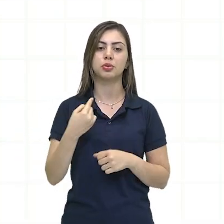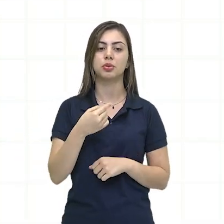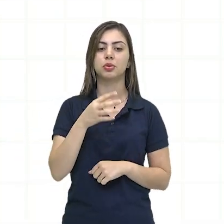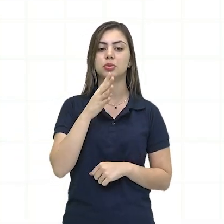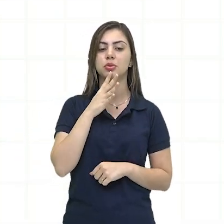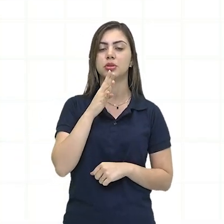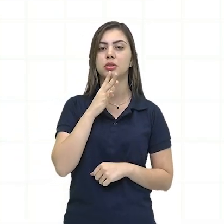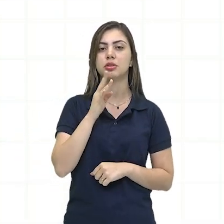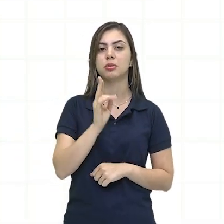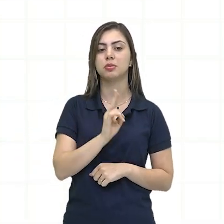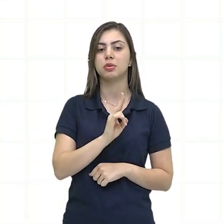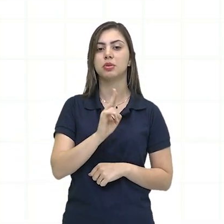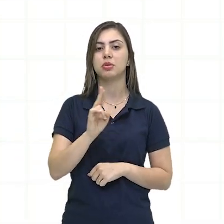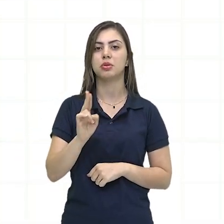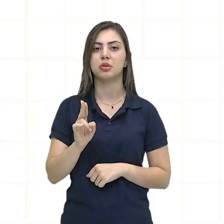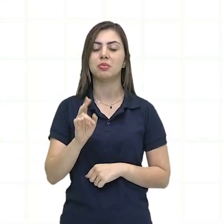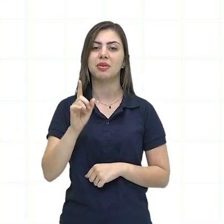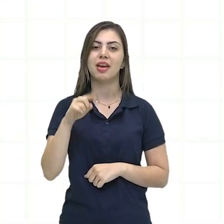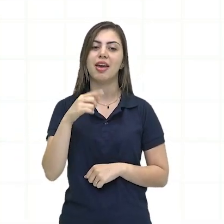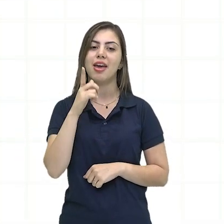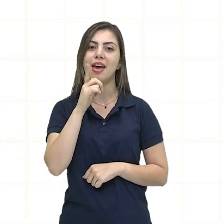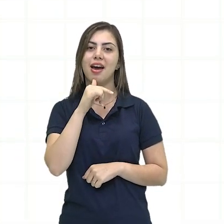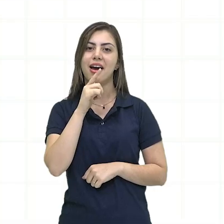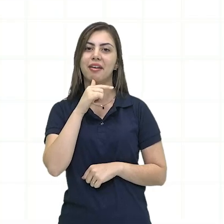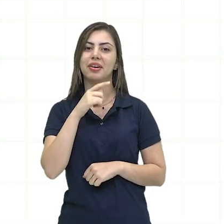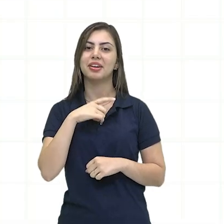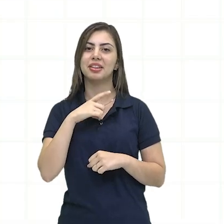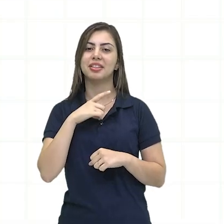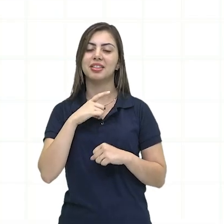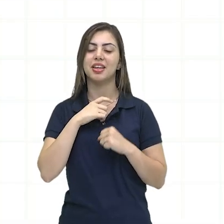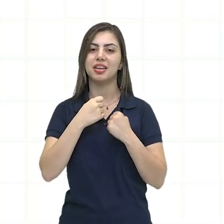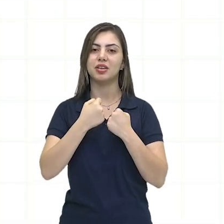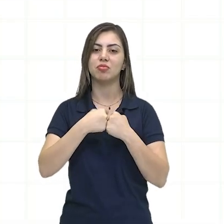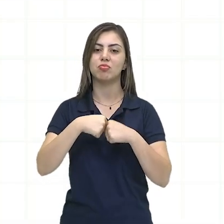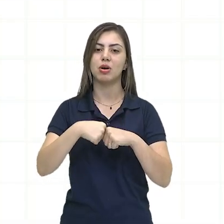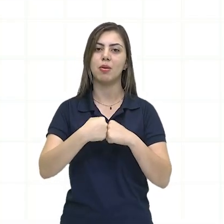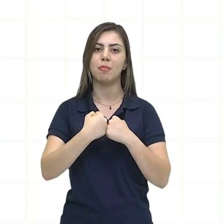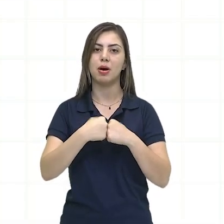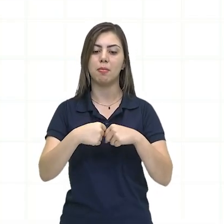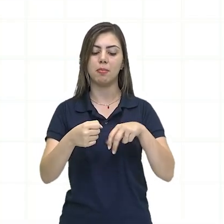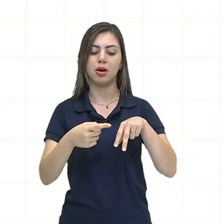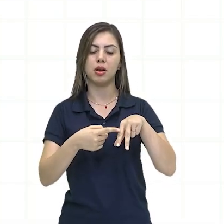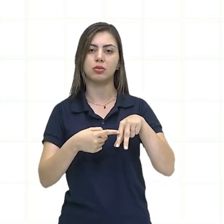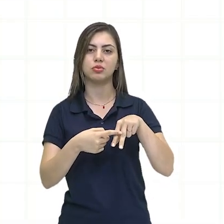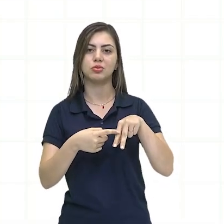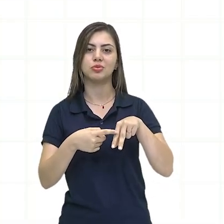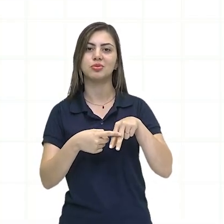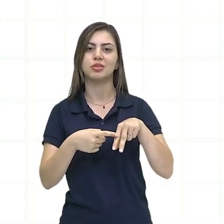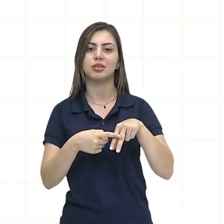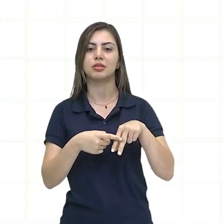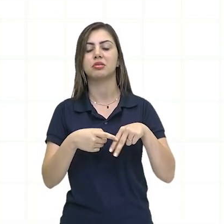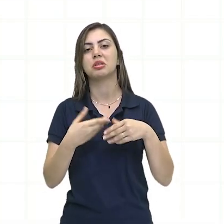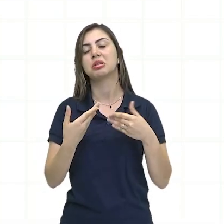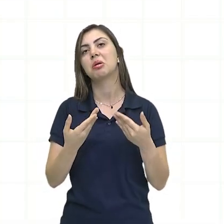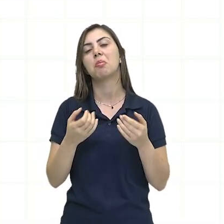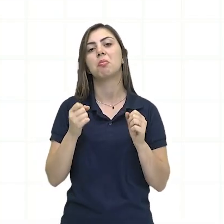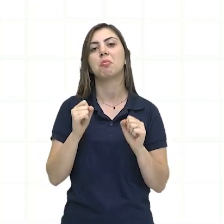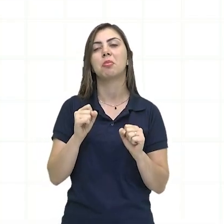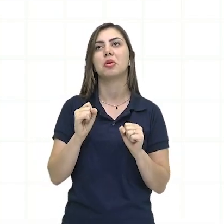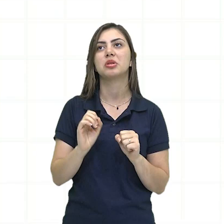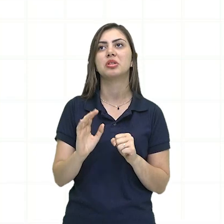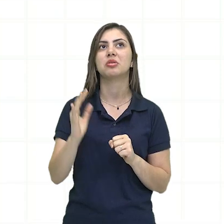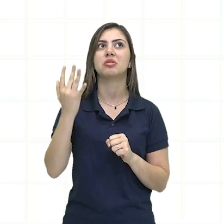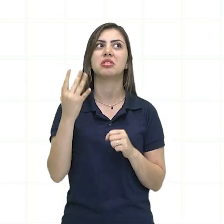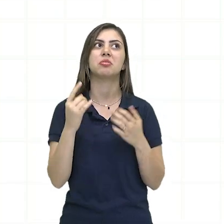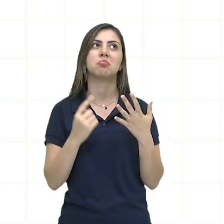popularmente como água no joelho, certo? E aí a causa disso vai depender de